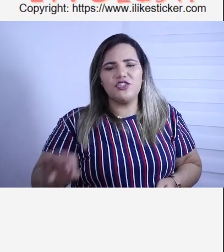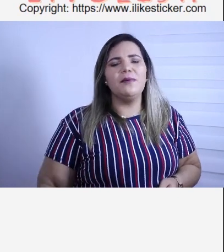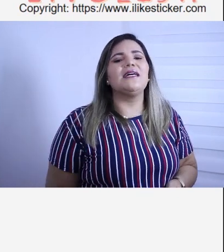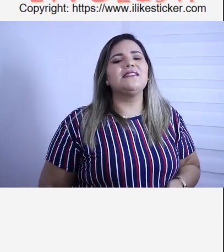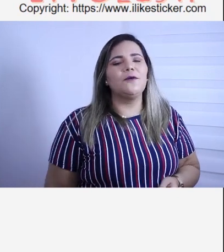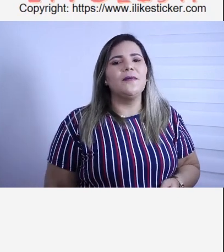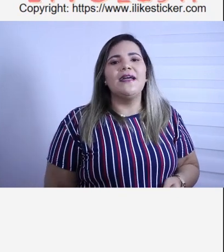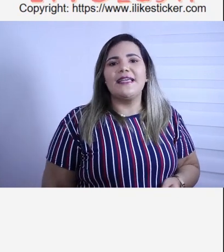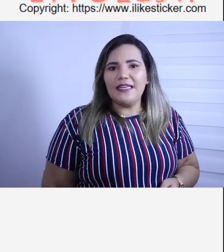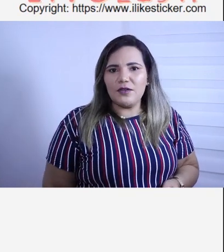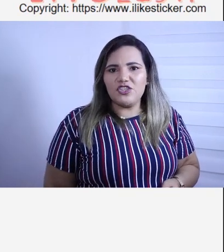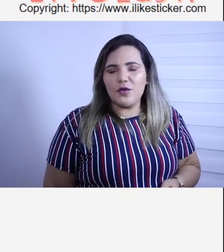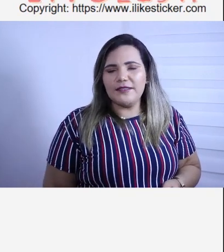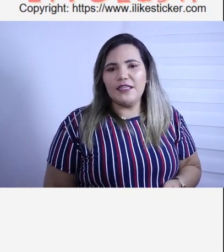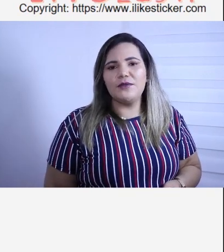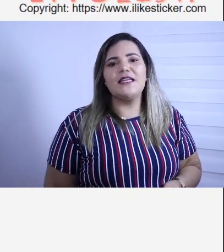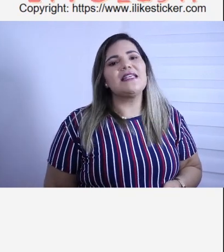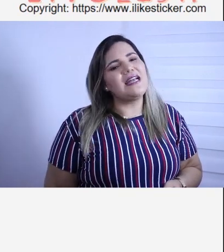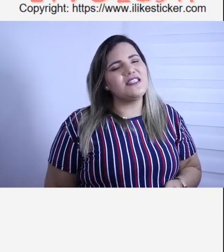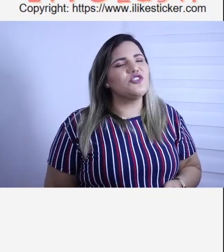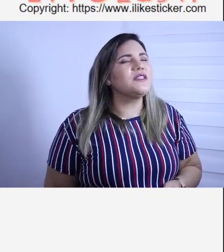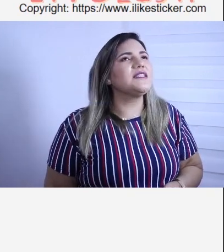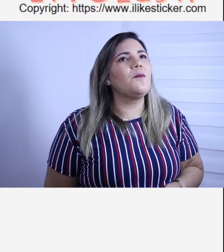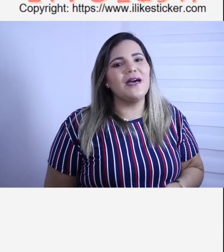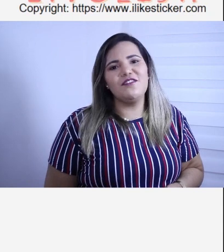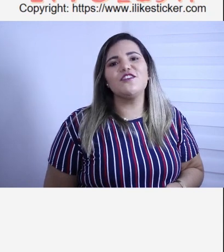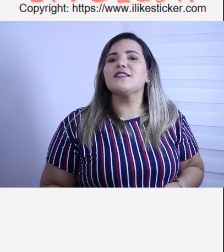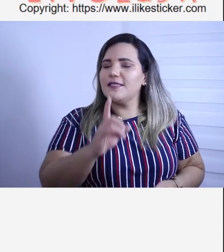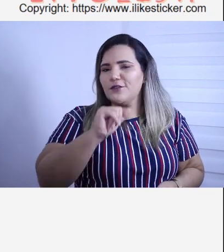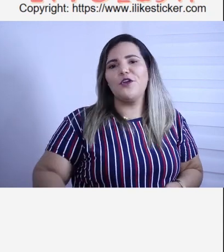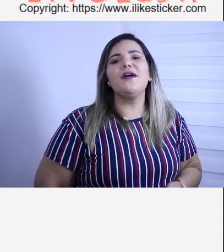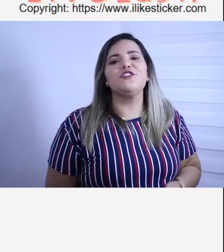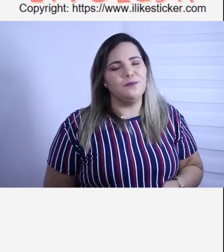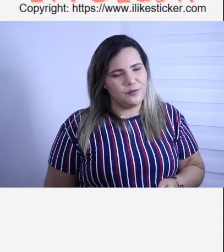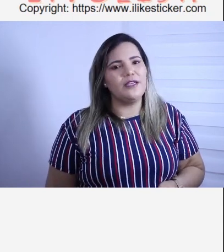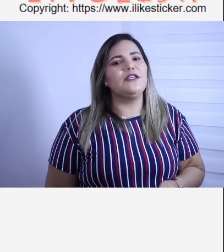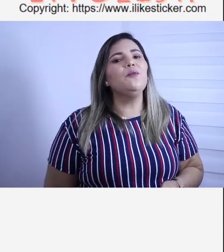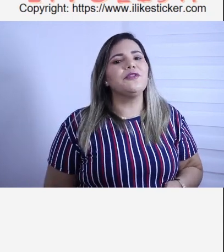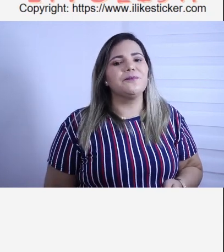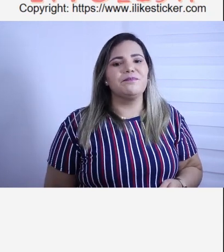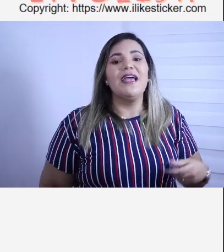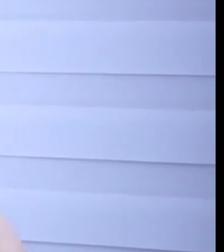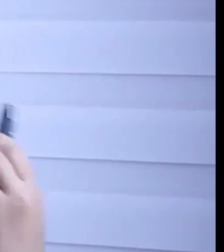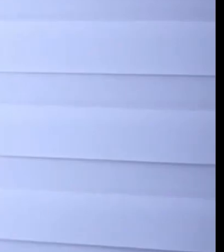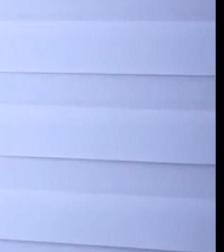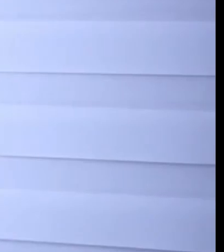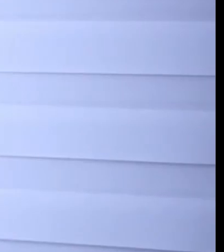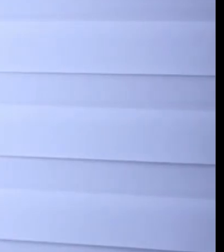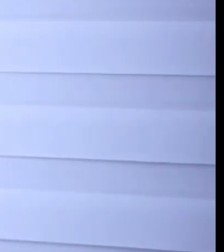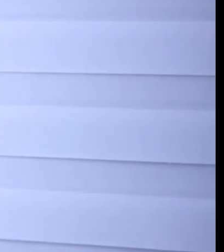uma família bem destrambelhado então quem não assistiu ainda nenhuma delas assistam que são maravilhosos e são de comédia indico muito